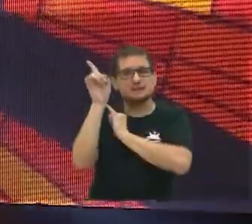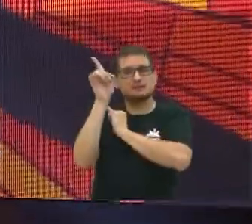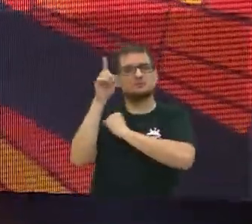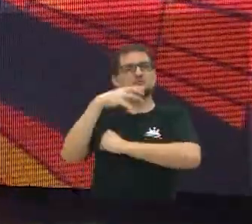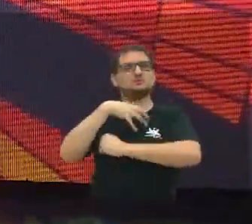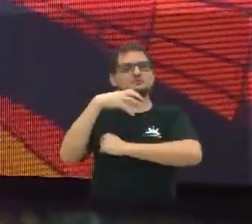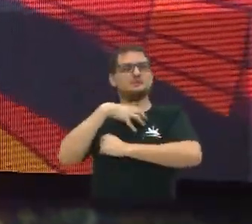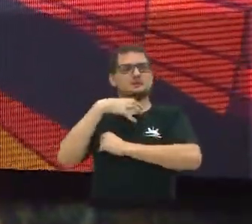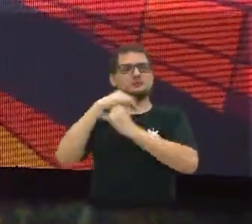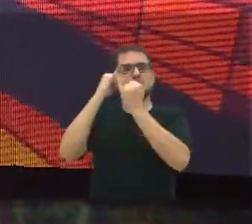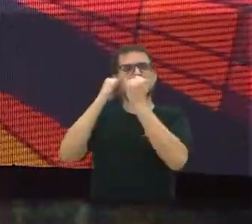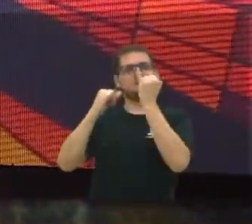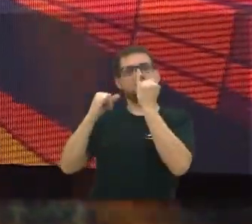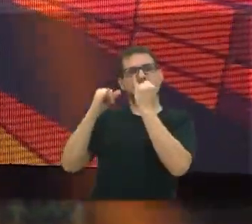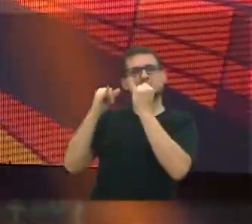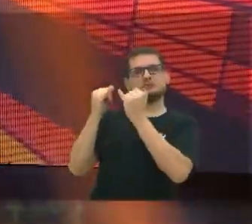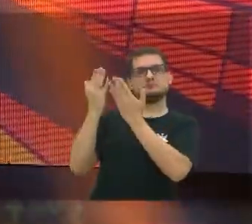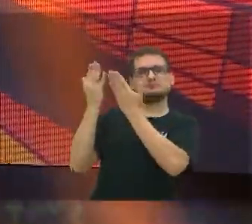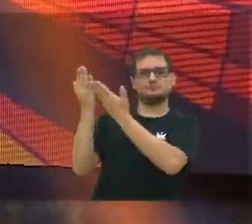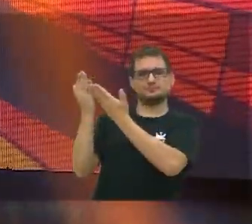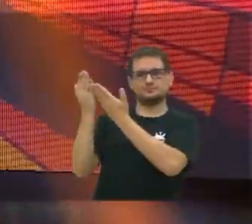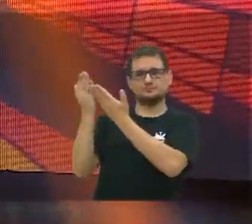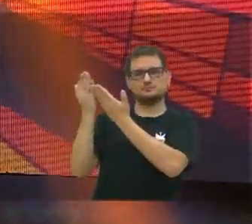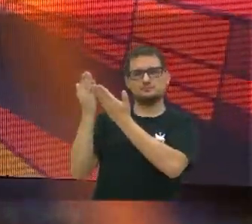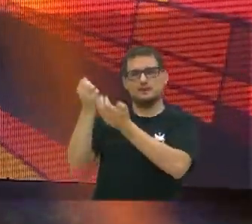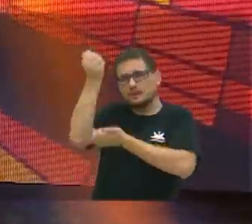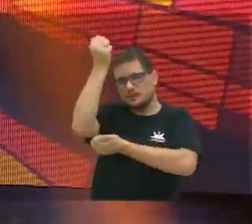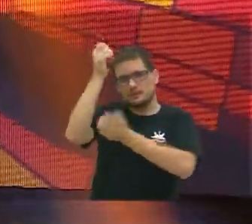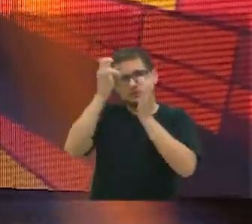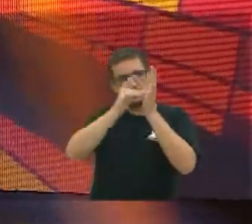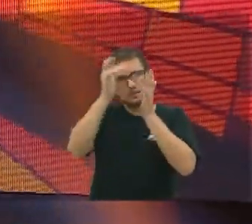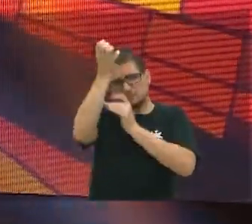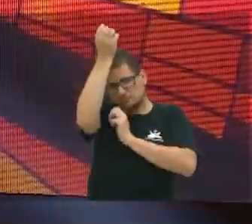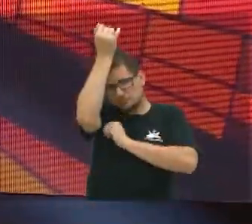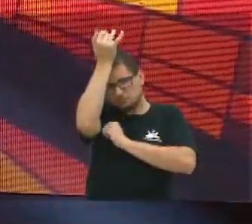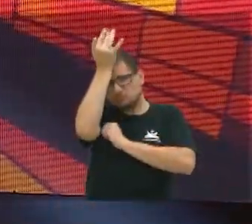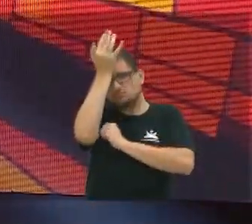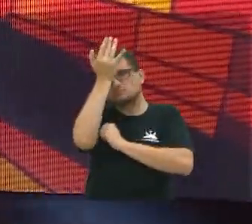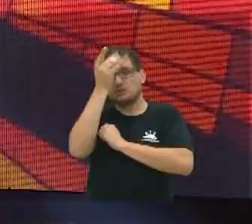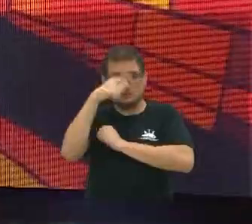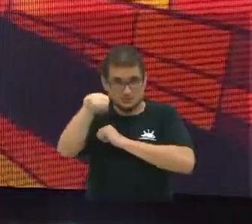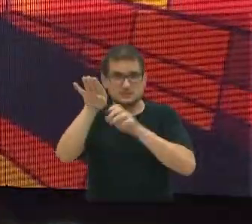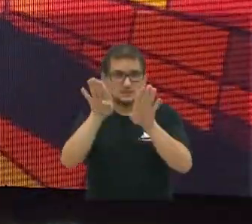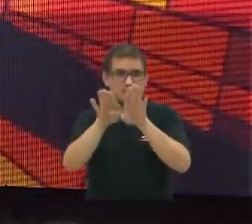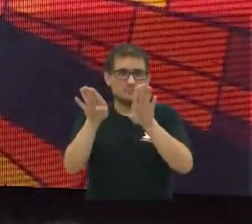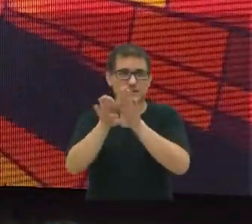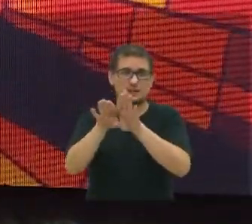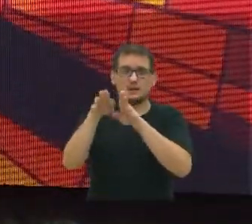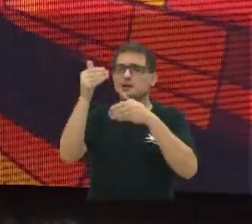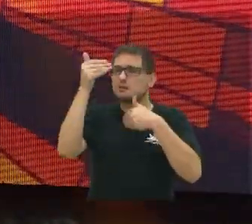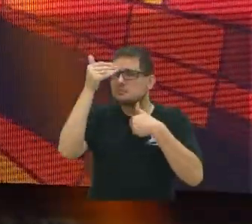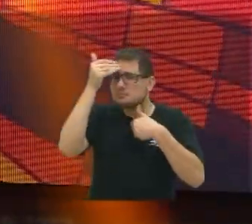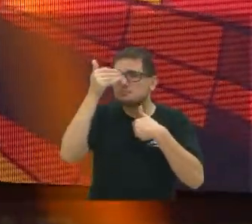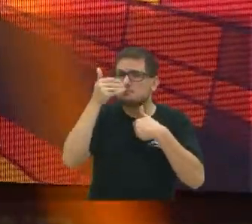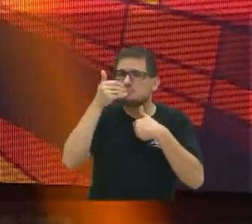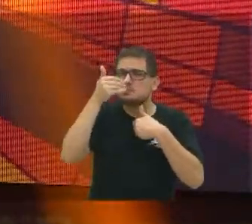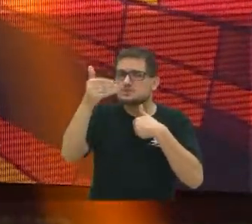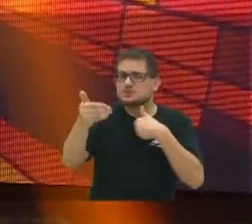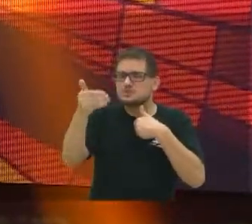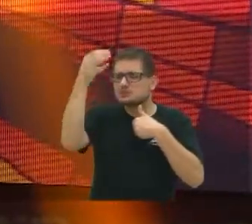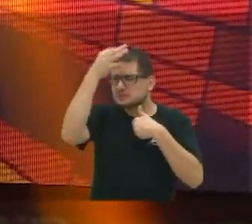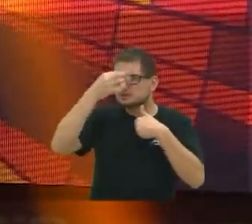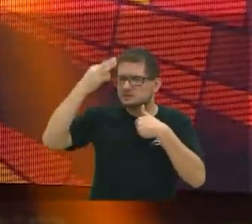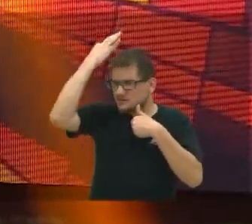desceu sobre Jesus. Então, que tal você pedir o Espírito Santo? Você está sem criatividade? Espírito